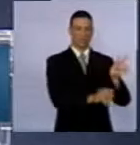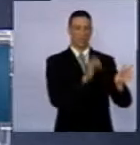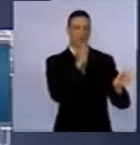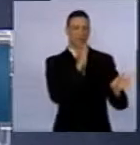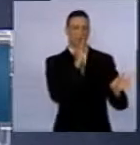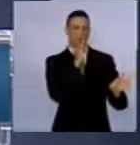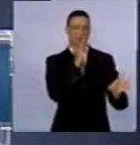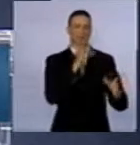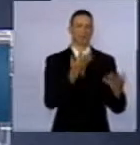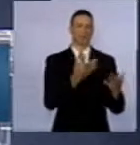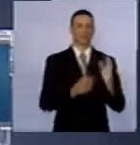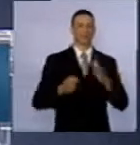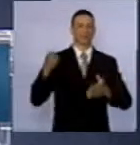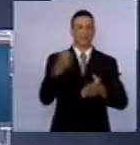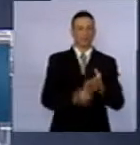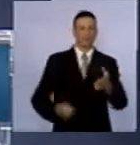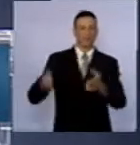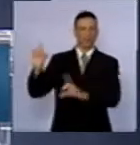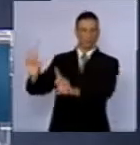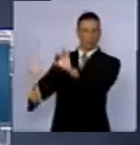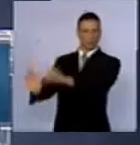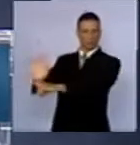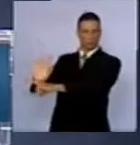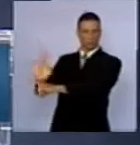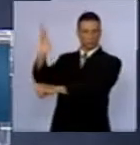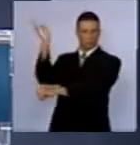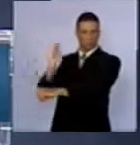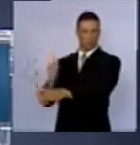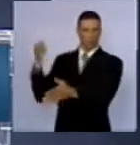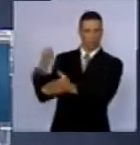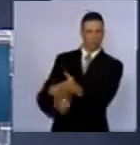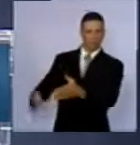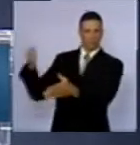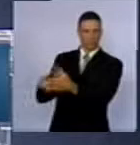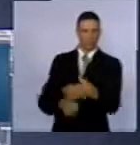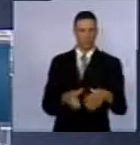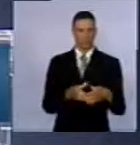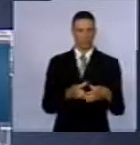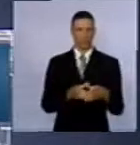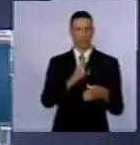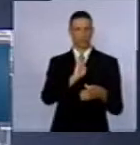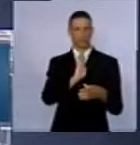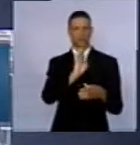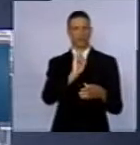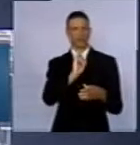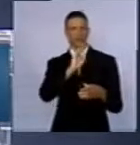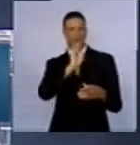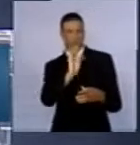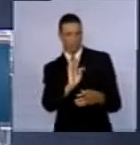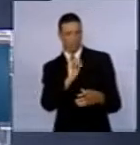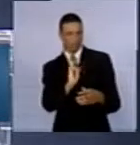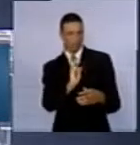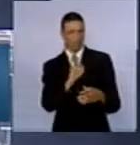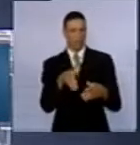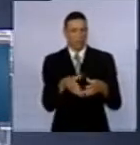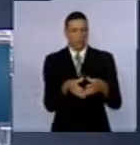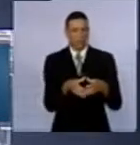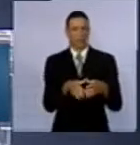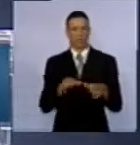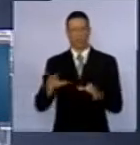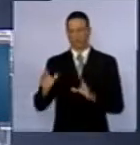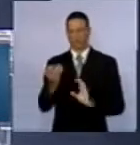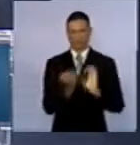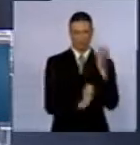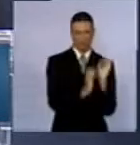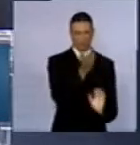tínhamos defensores do cinema brasileiro e como nós temos a BPI da televisão. Eu acho que agora chega o momento onde as